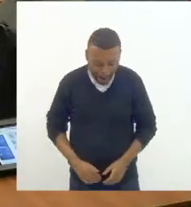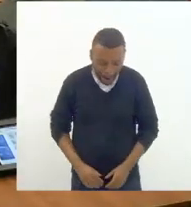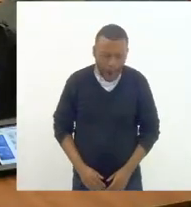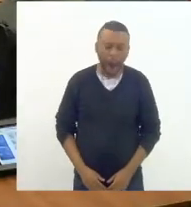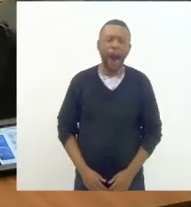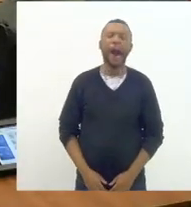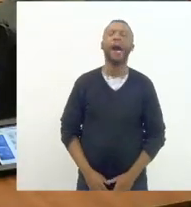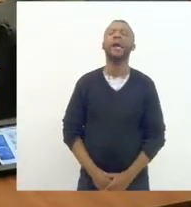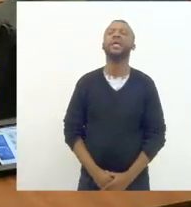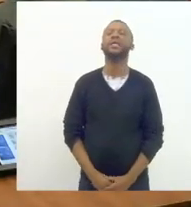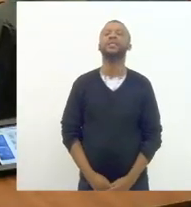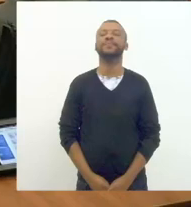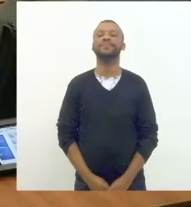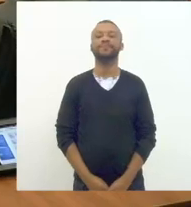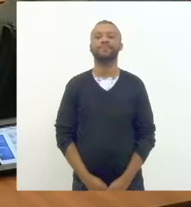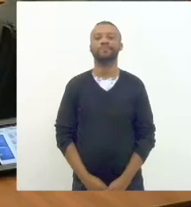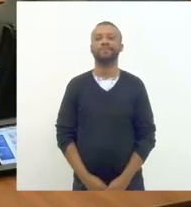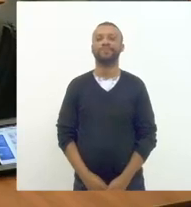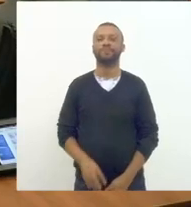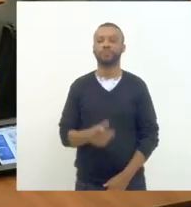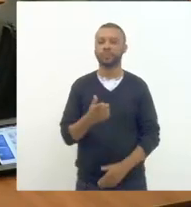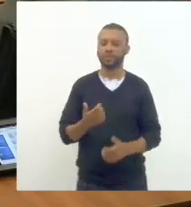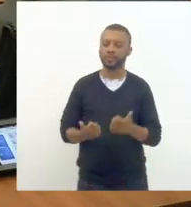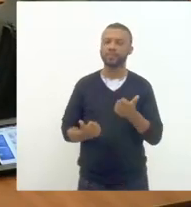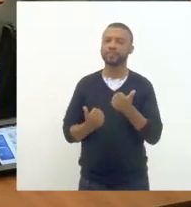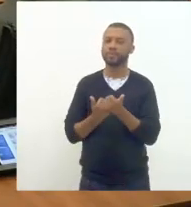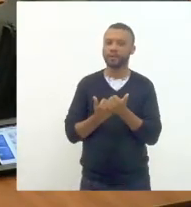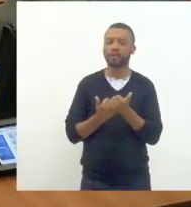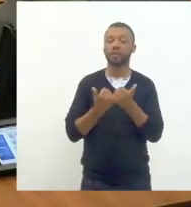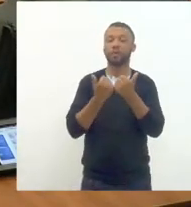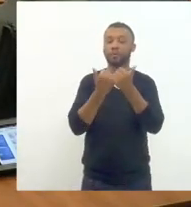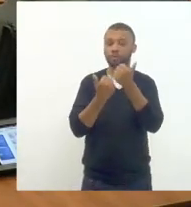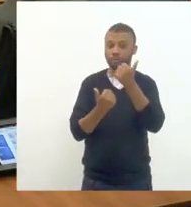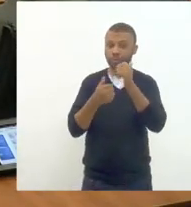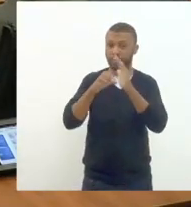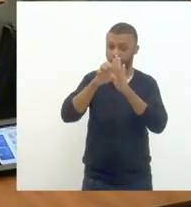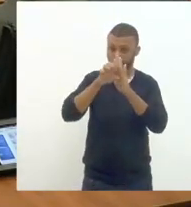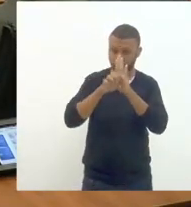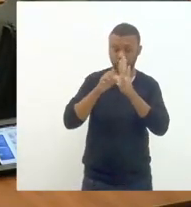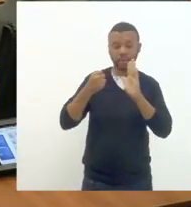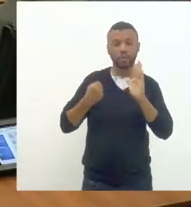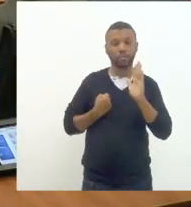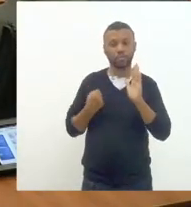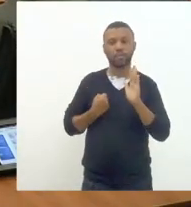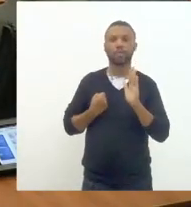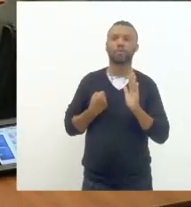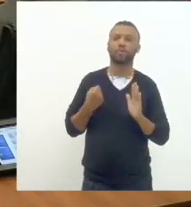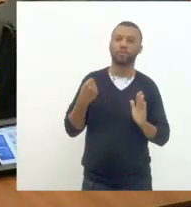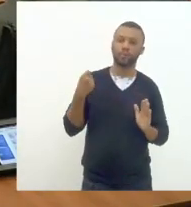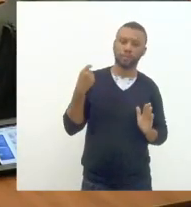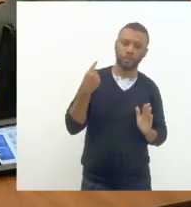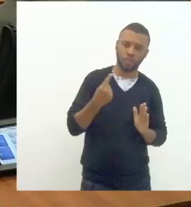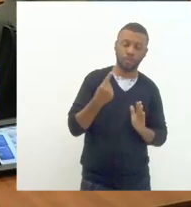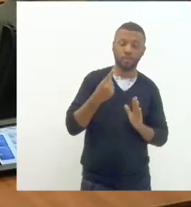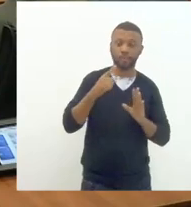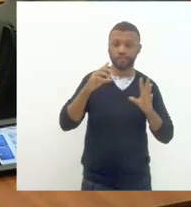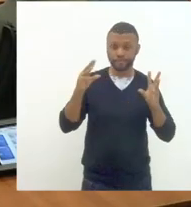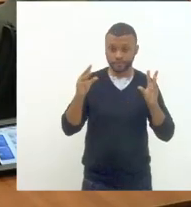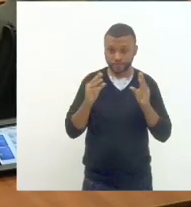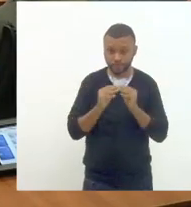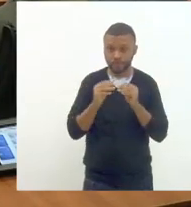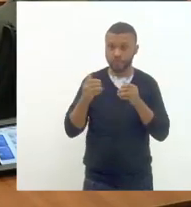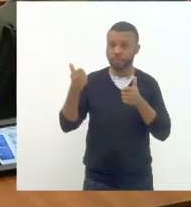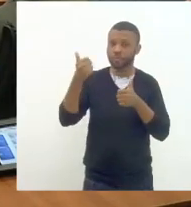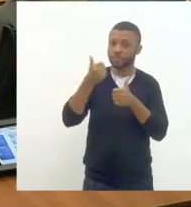Senhor presidente, parecer é favorável com subemenda à emenda número 1, concluindo por